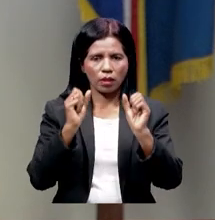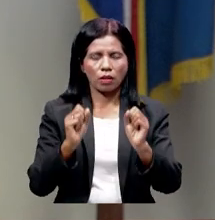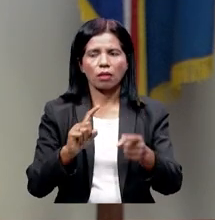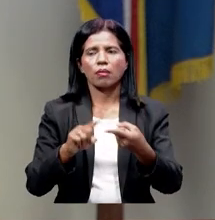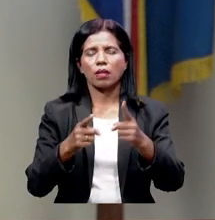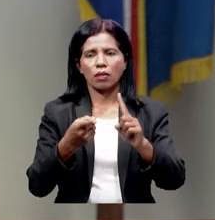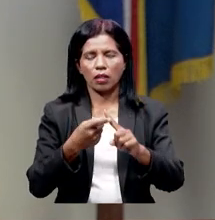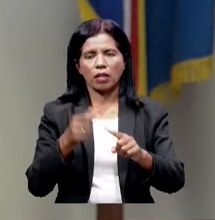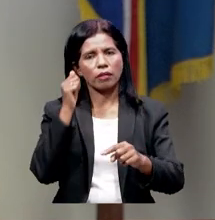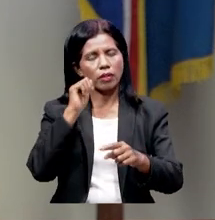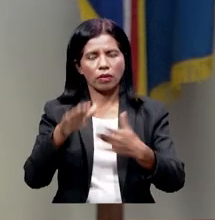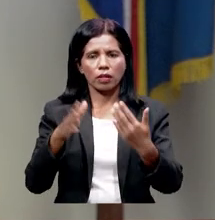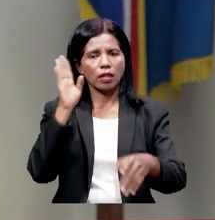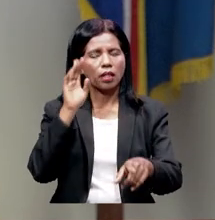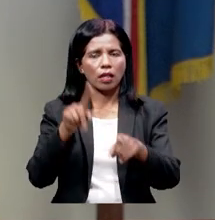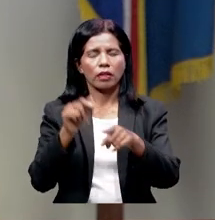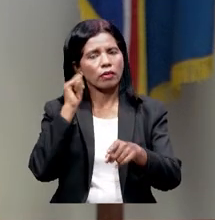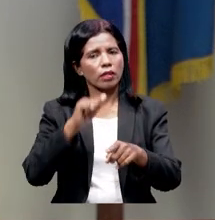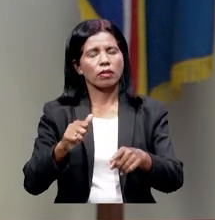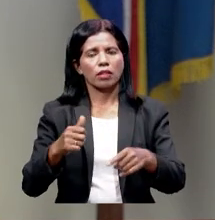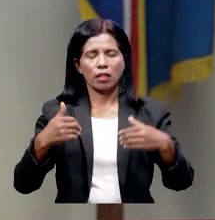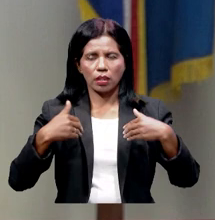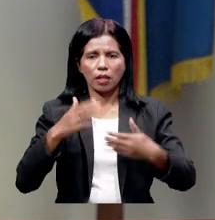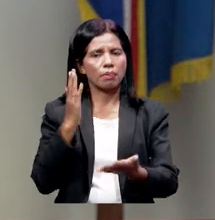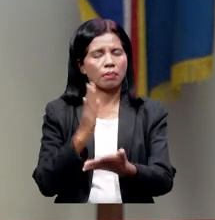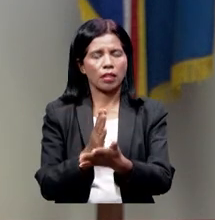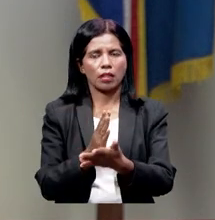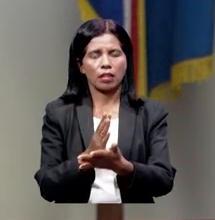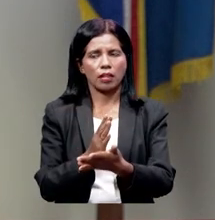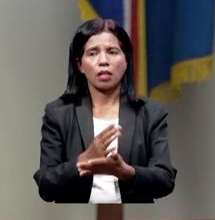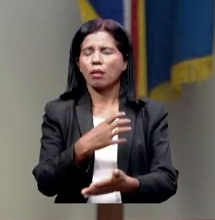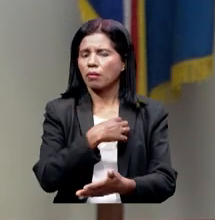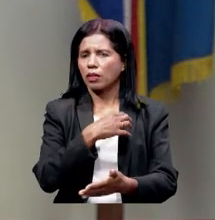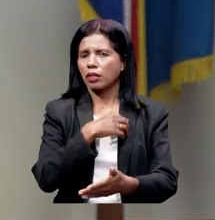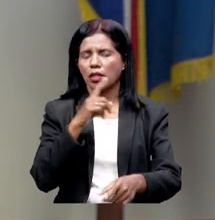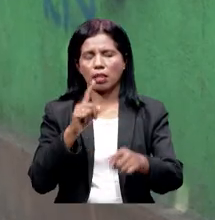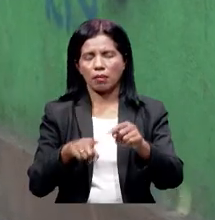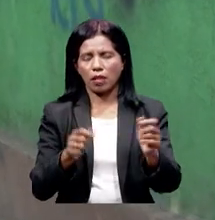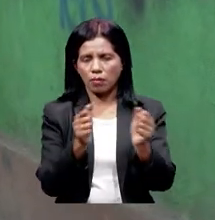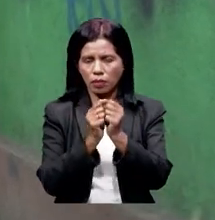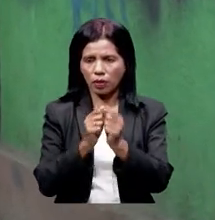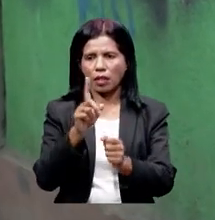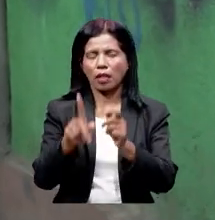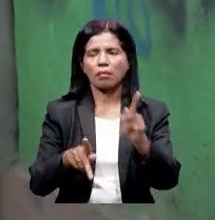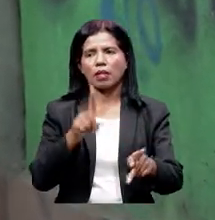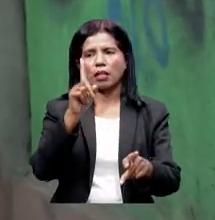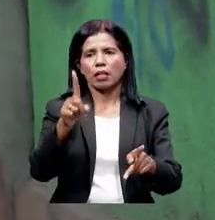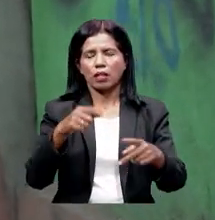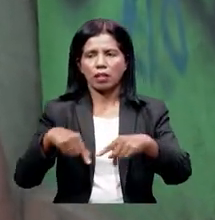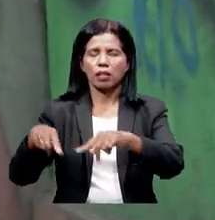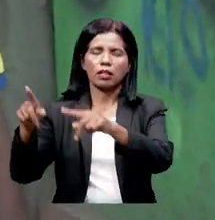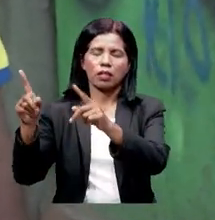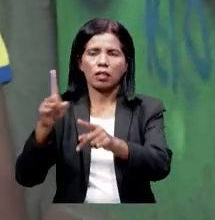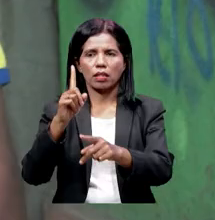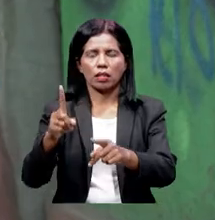alen feto sira atu iha prevenção PNTL la bela acompanha ema ida por ida nya bairu kan nya